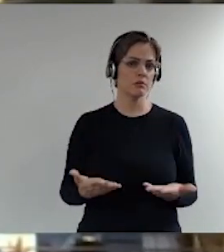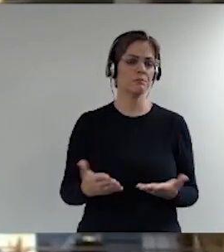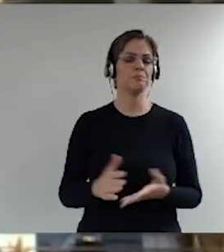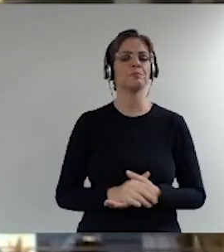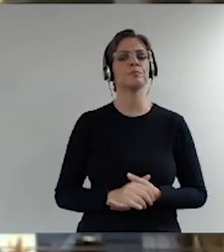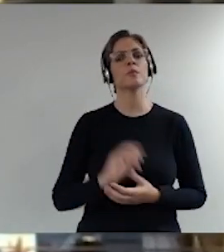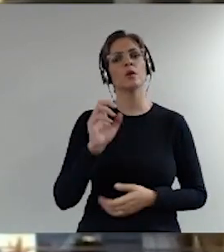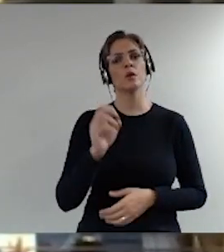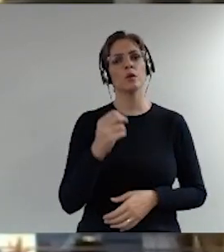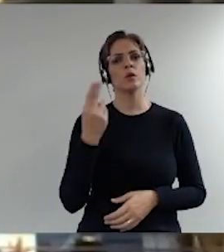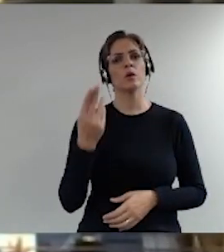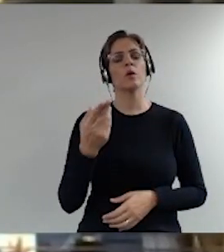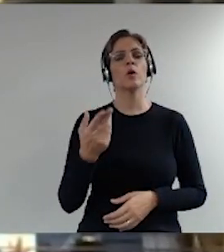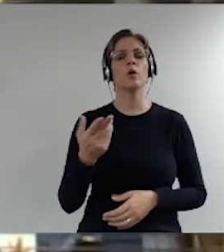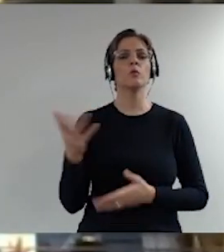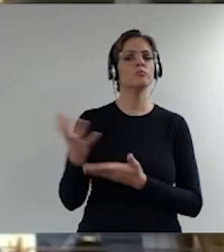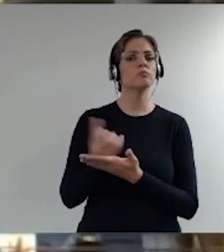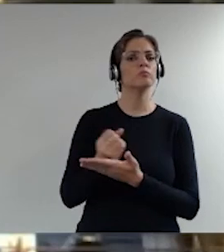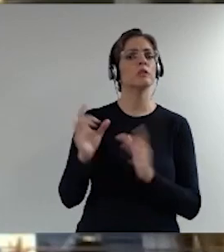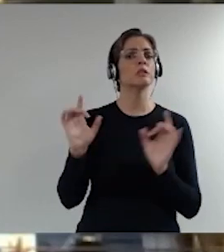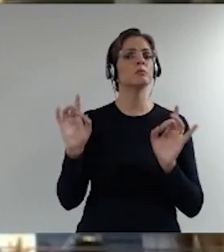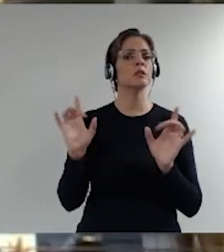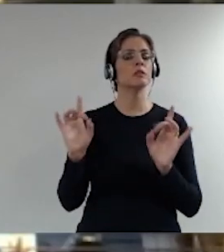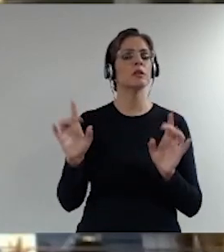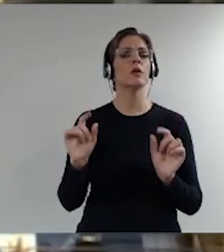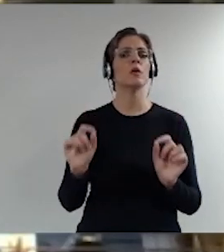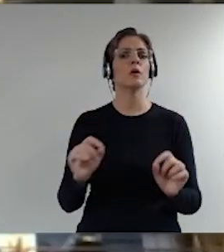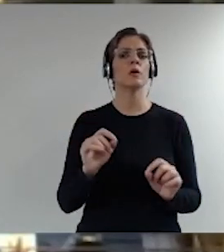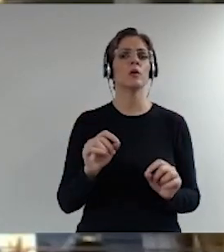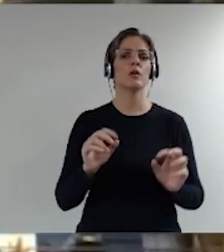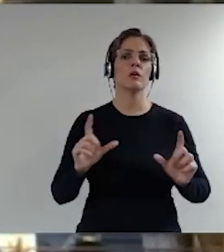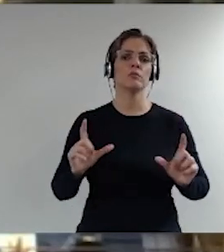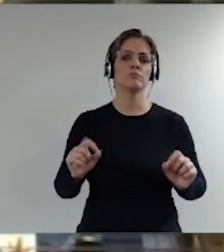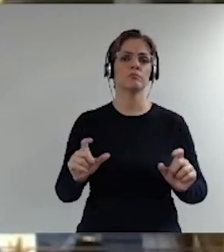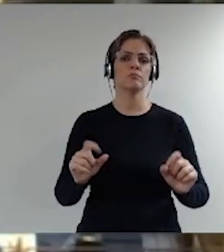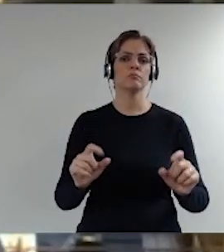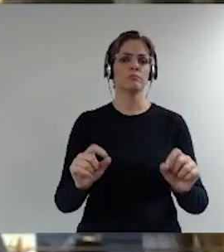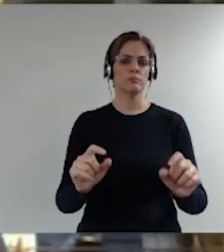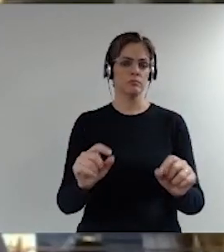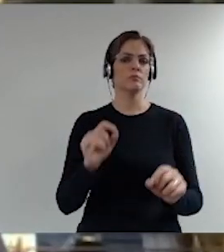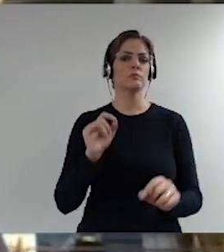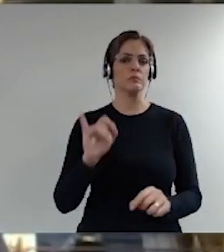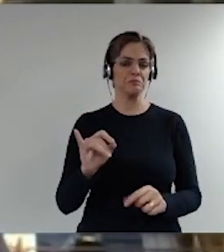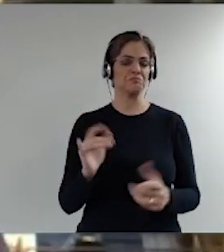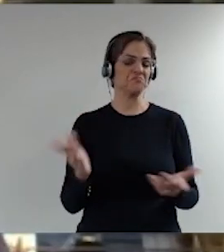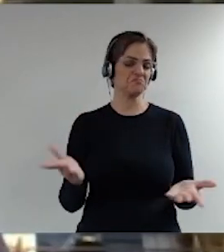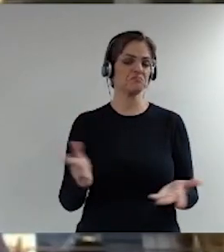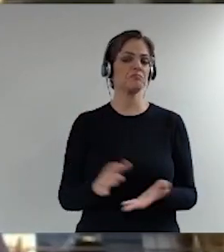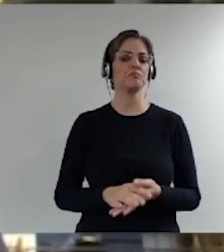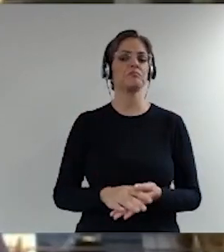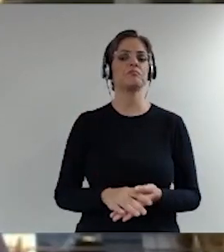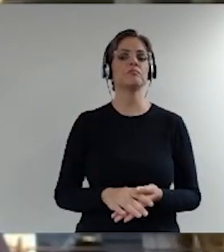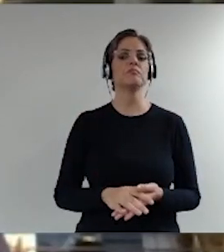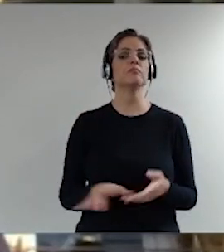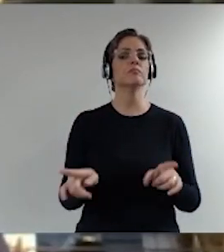um auxílio específico para o que é chamado auxílio oncológico. Nós criamos uma temática voltada para